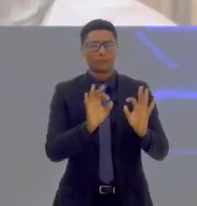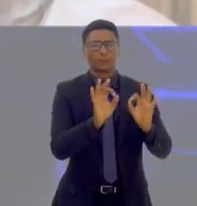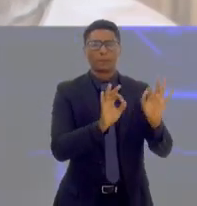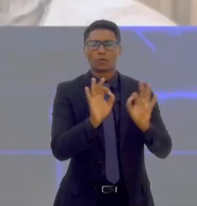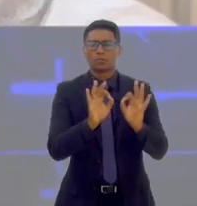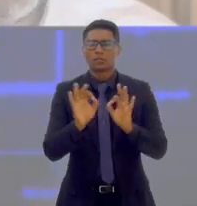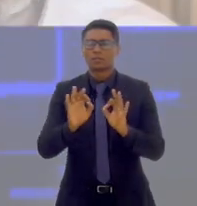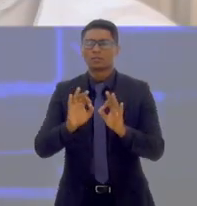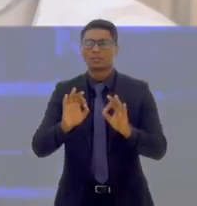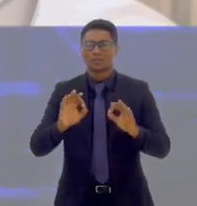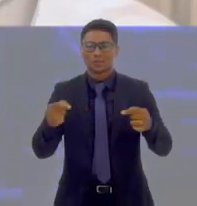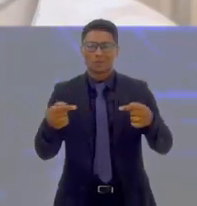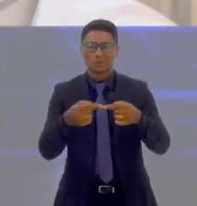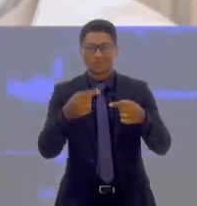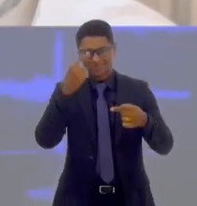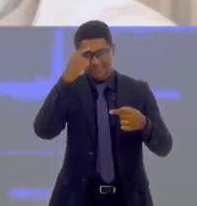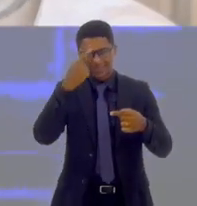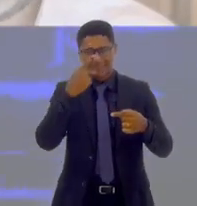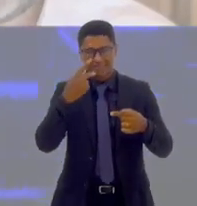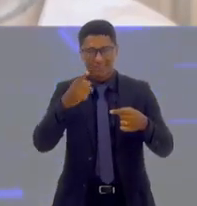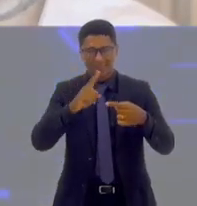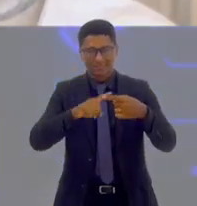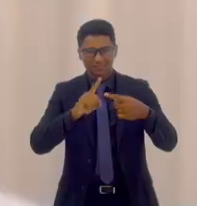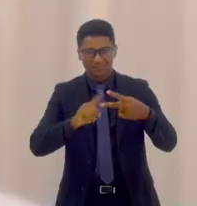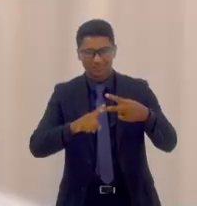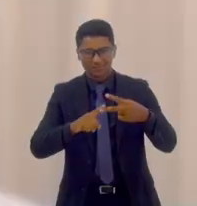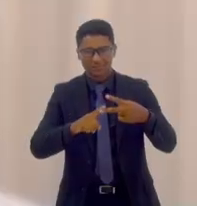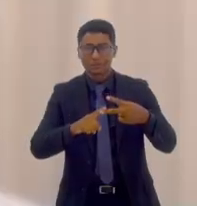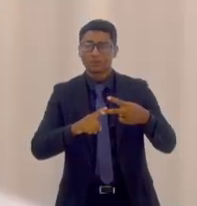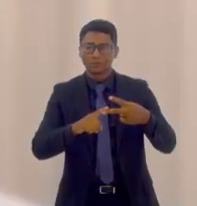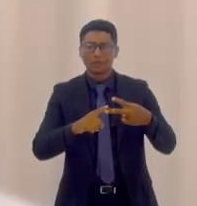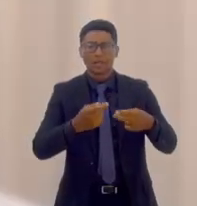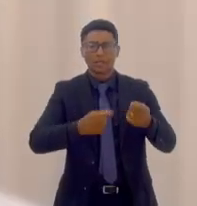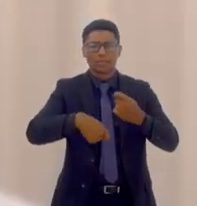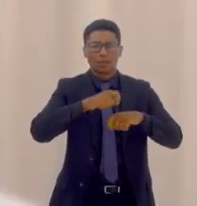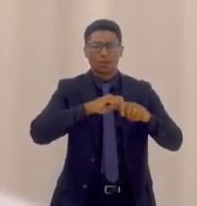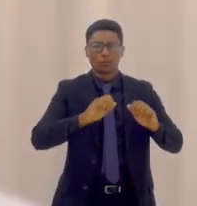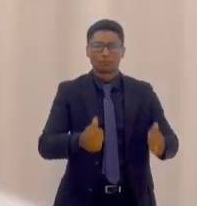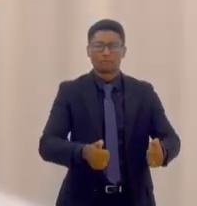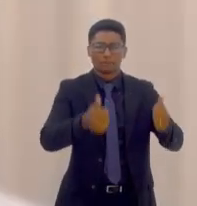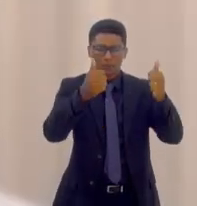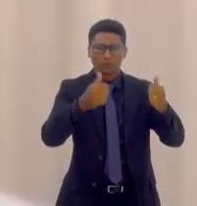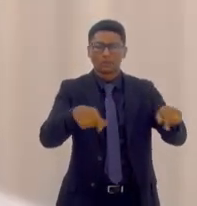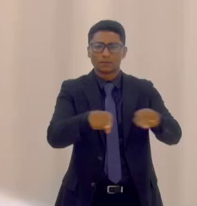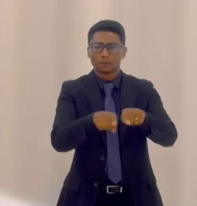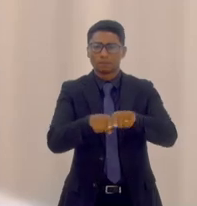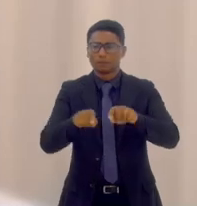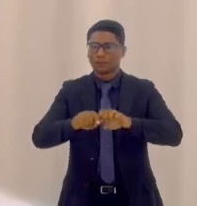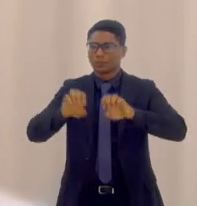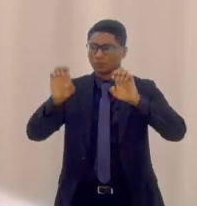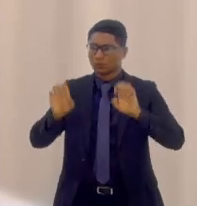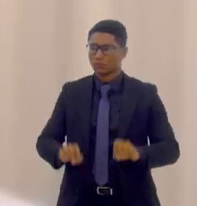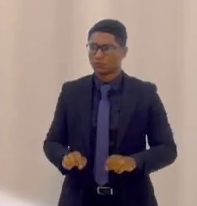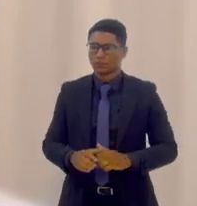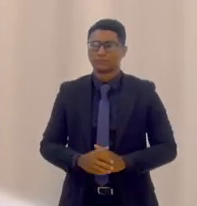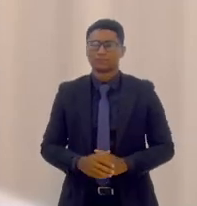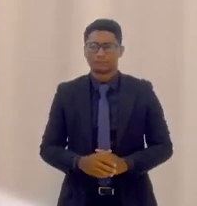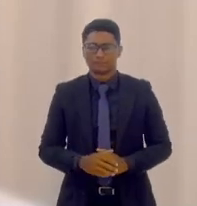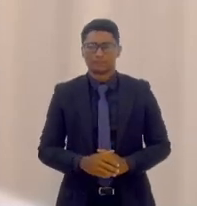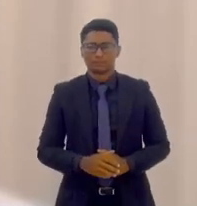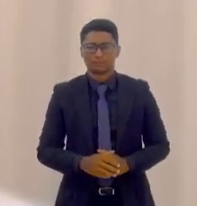com esses dois pontos que eu falei hoje em dia, né? Melhora do ambiente de negócios e infraestrutura.